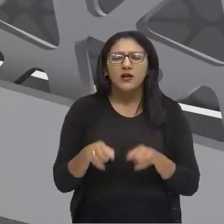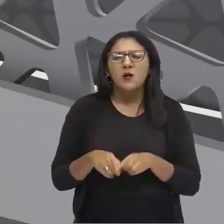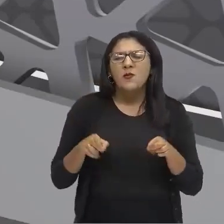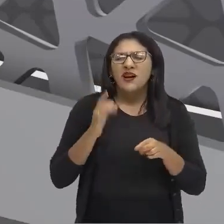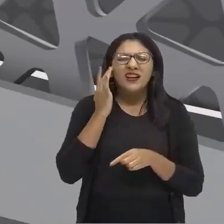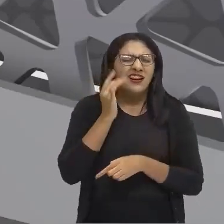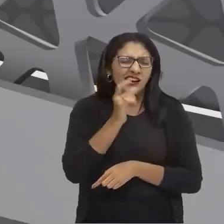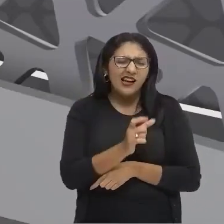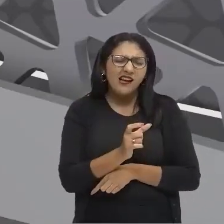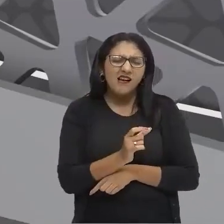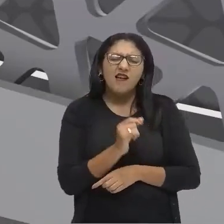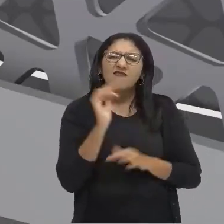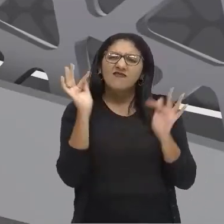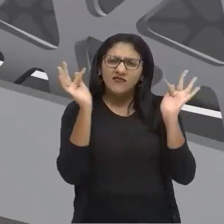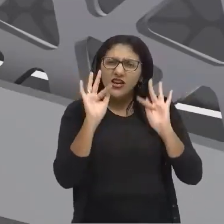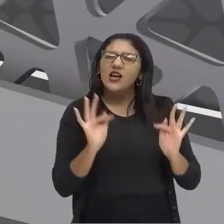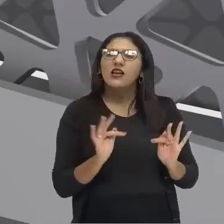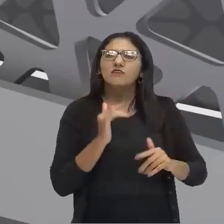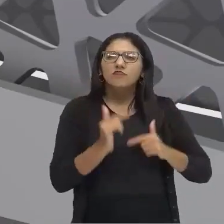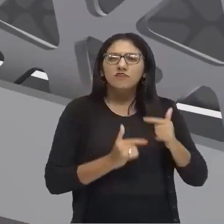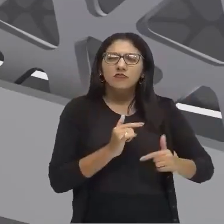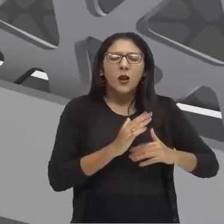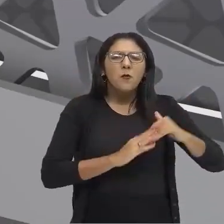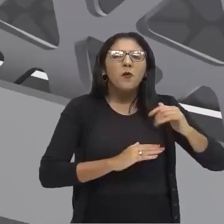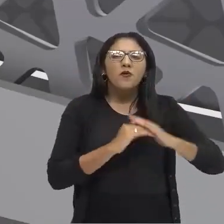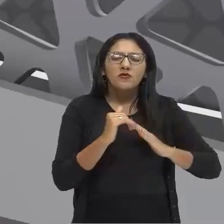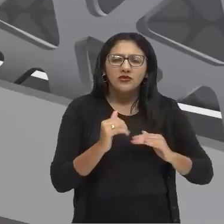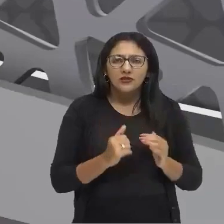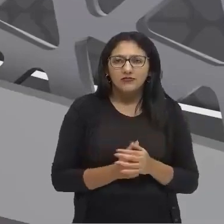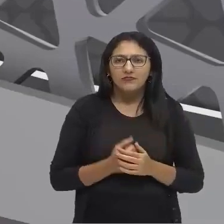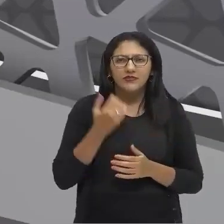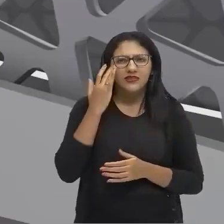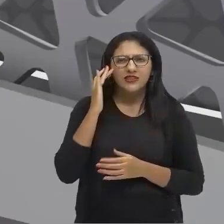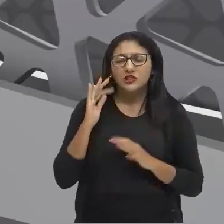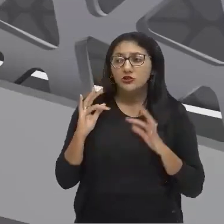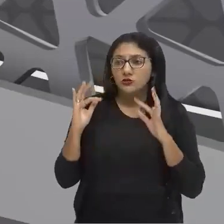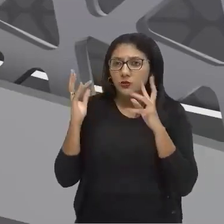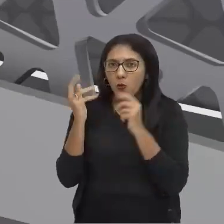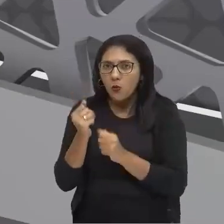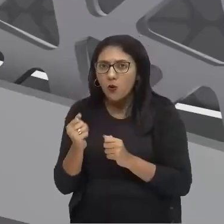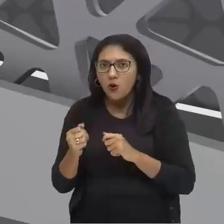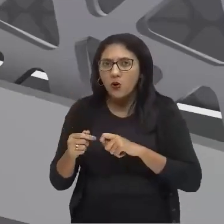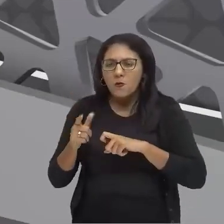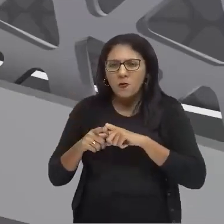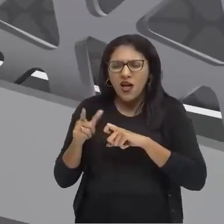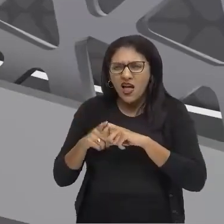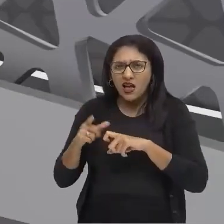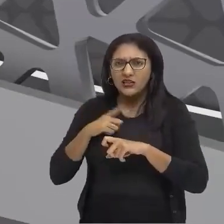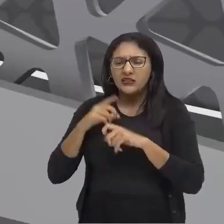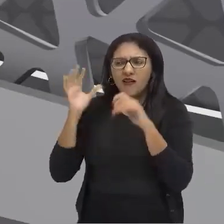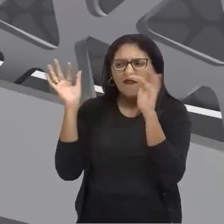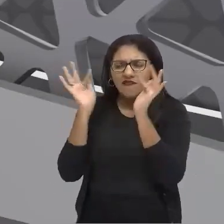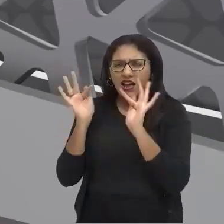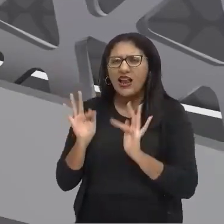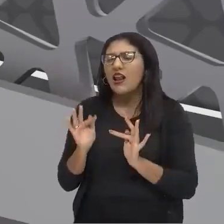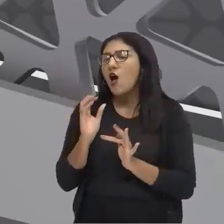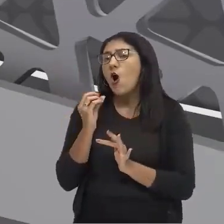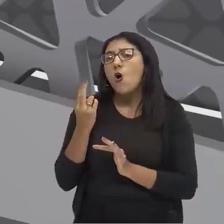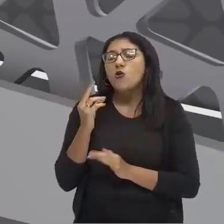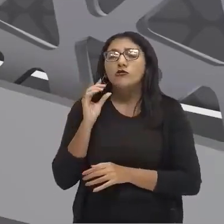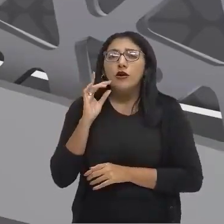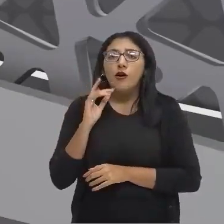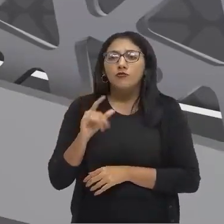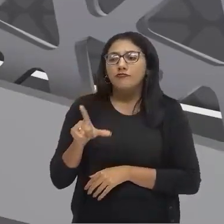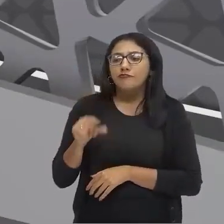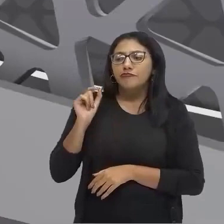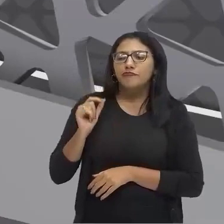são felizes nessa profissão? Será que todo médico, né, é feliz com a sua profissão ou escolheu apenas